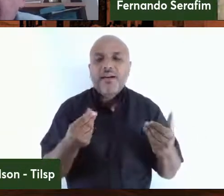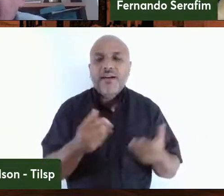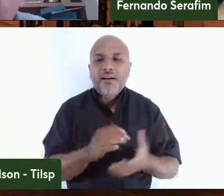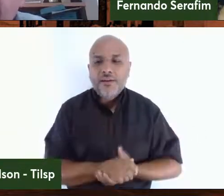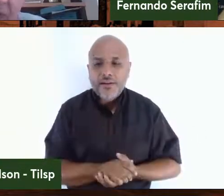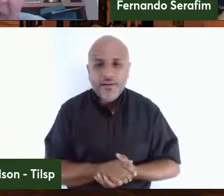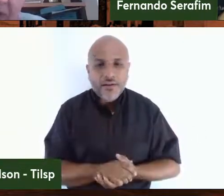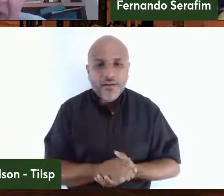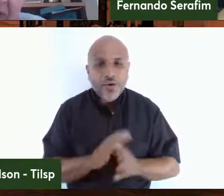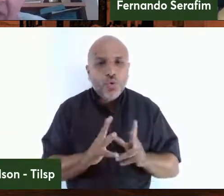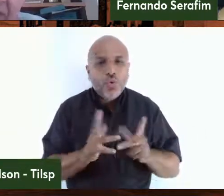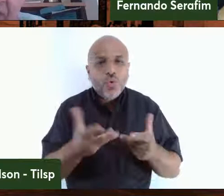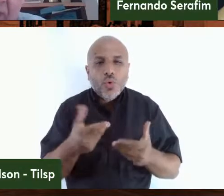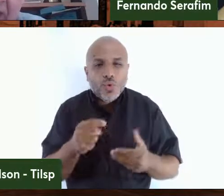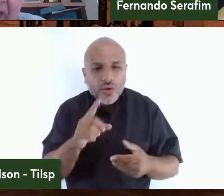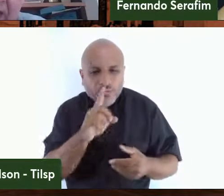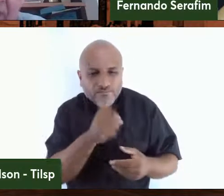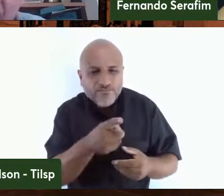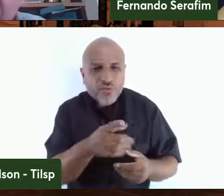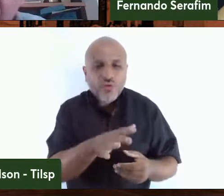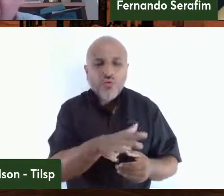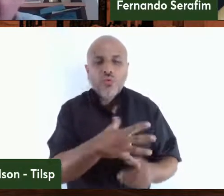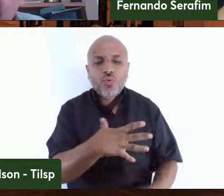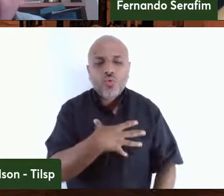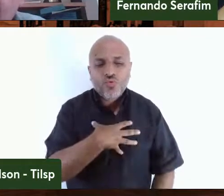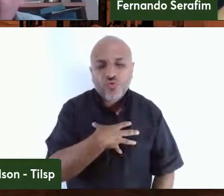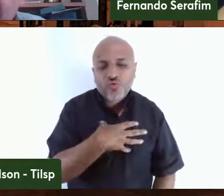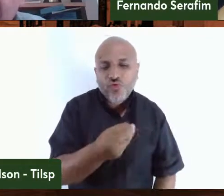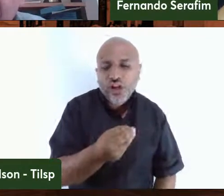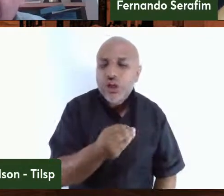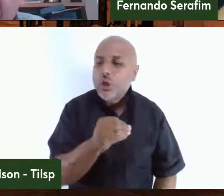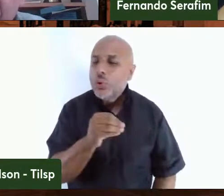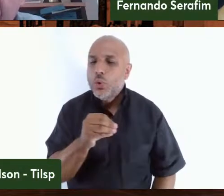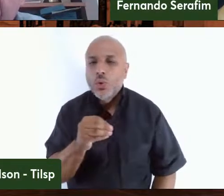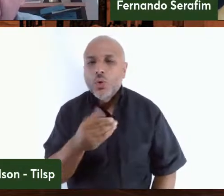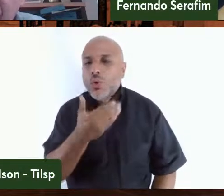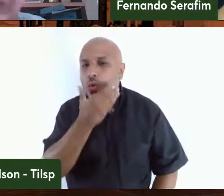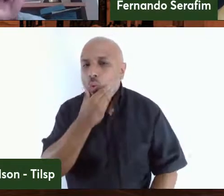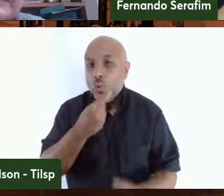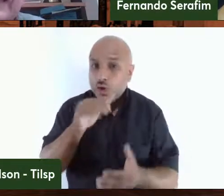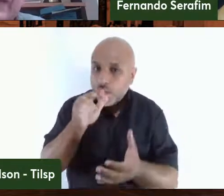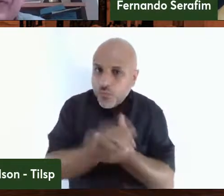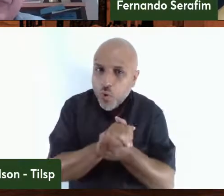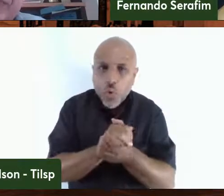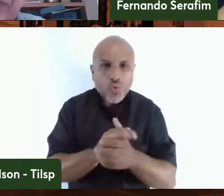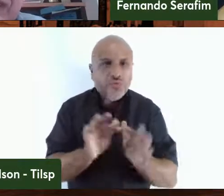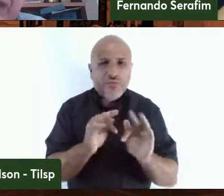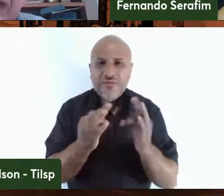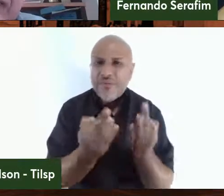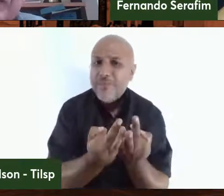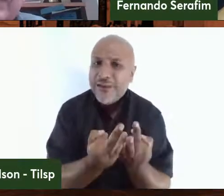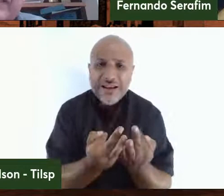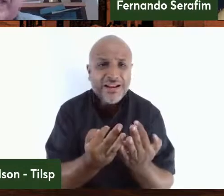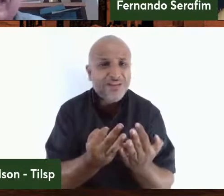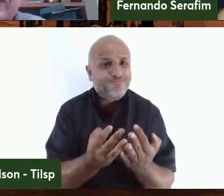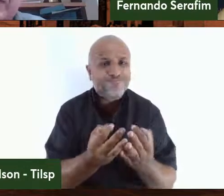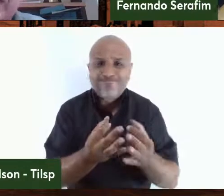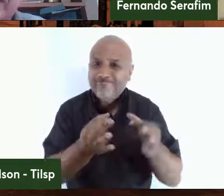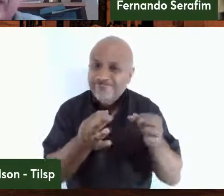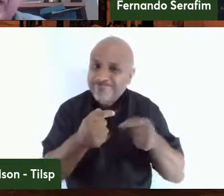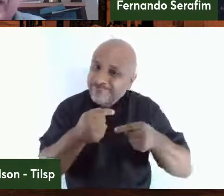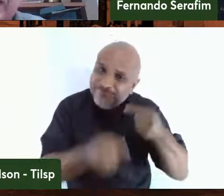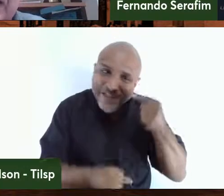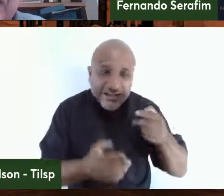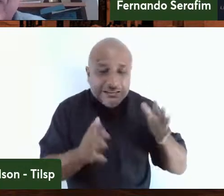o domínio sobre os filhos, sobre o marido, sobre a família toda, não dá certo. Não dá certo.